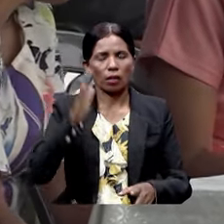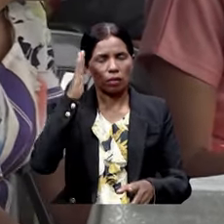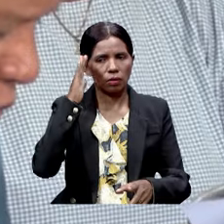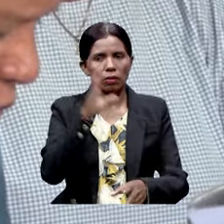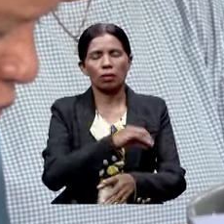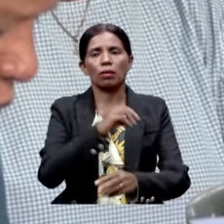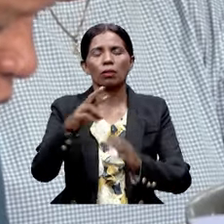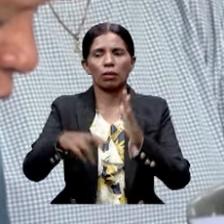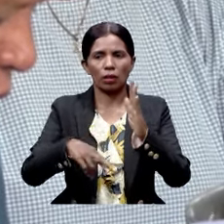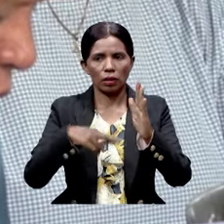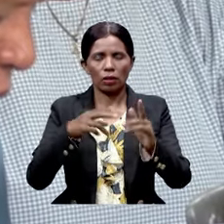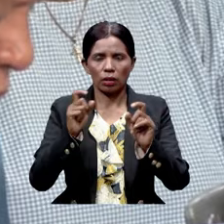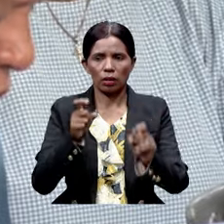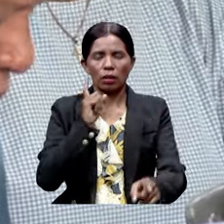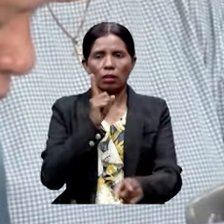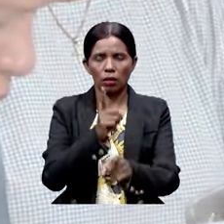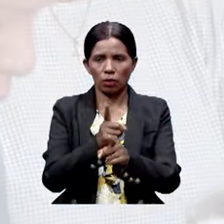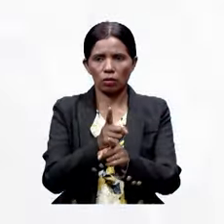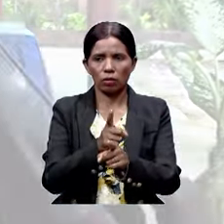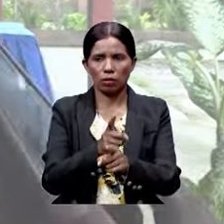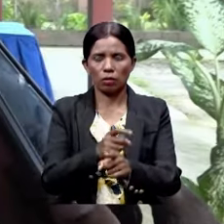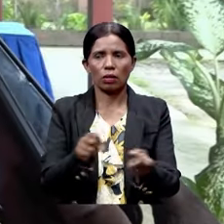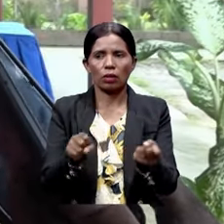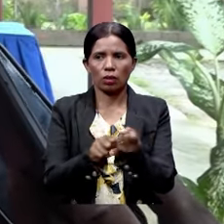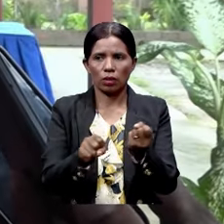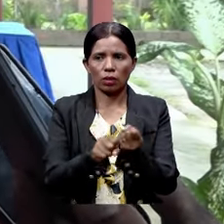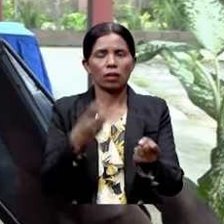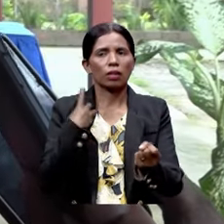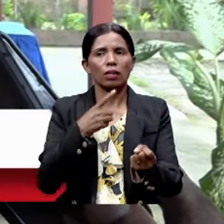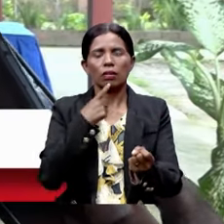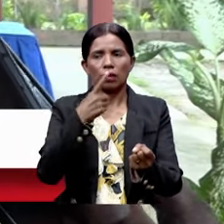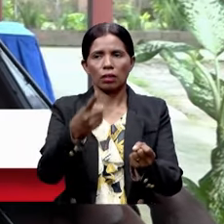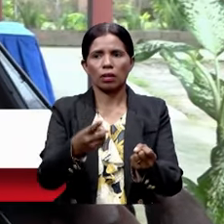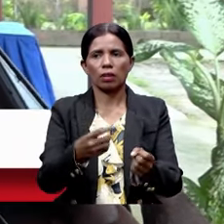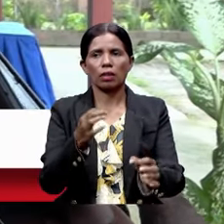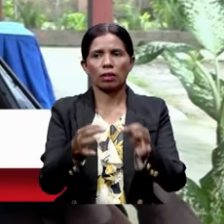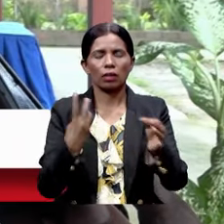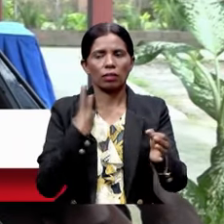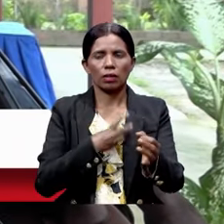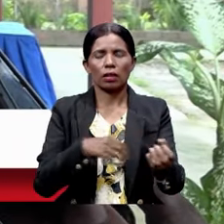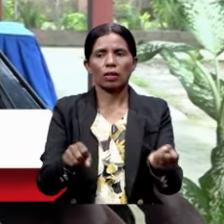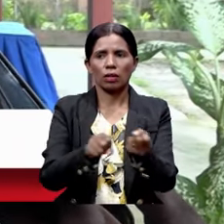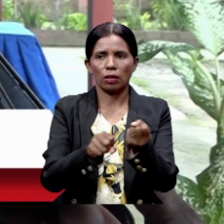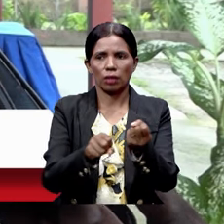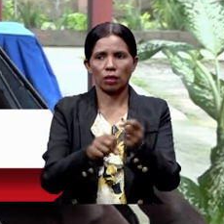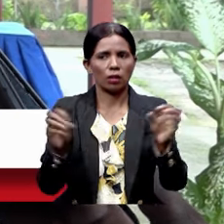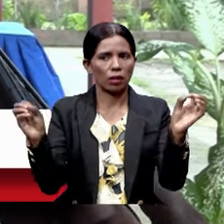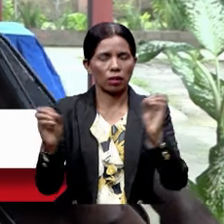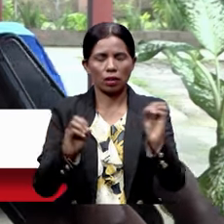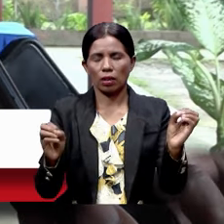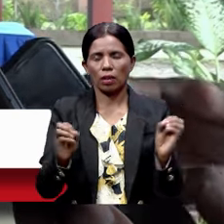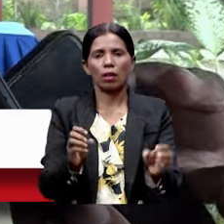ba circular ne ma tem que claro ituan. A contribuição ne ita refere ba quando ita dian contribuição nela